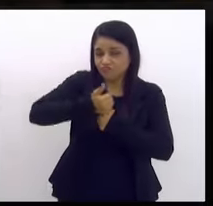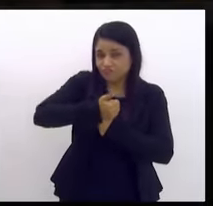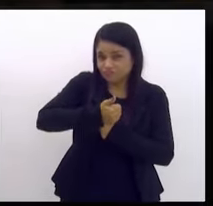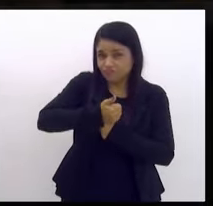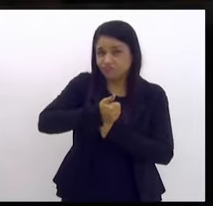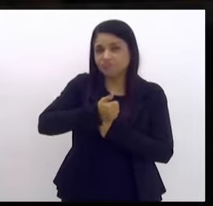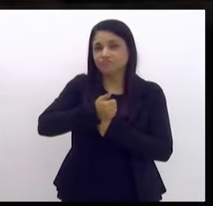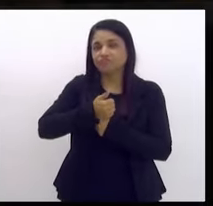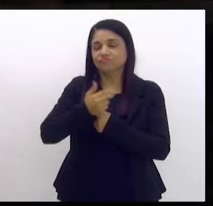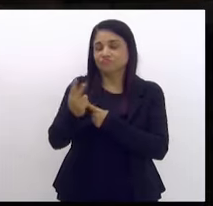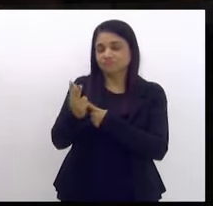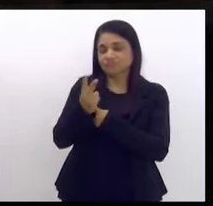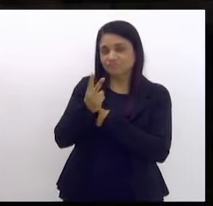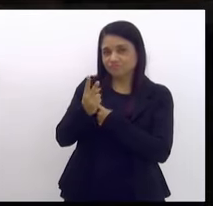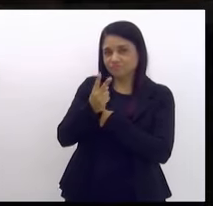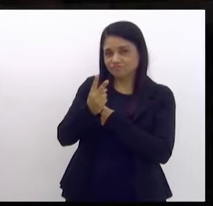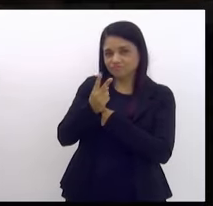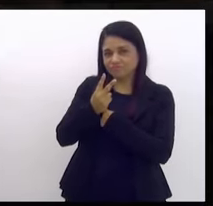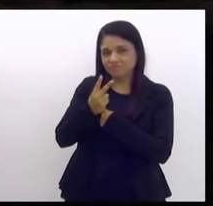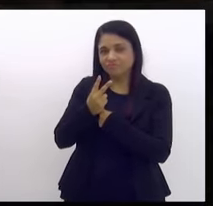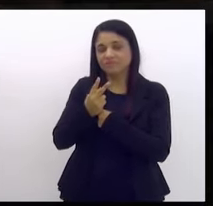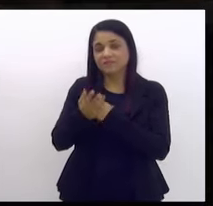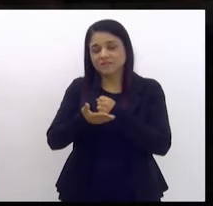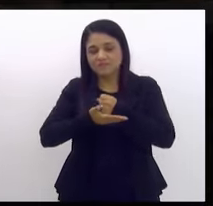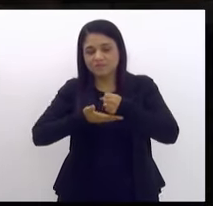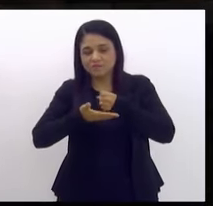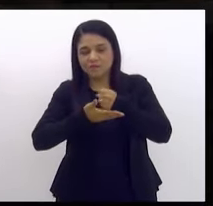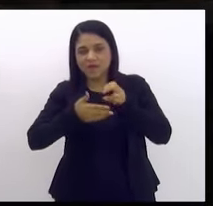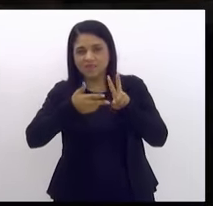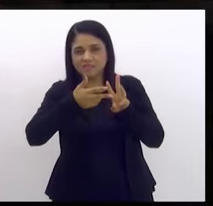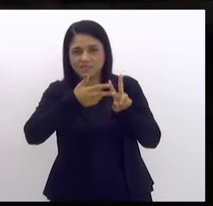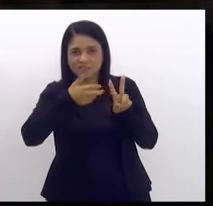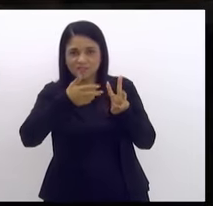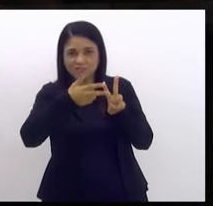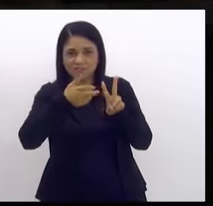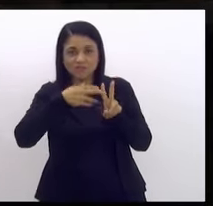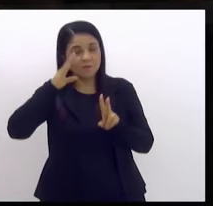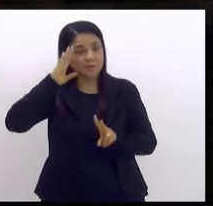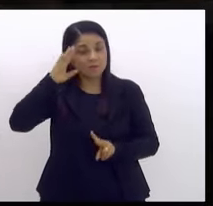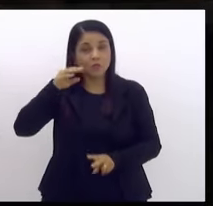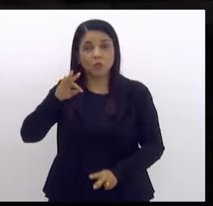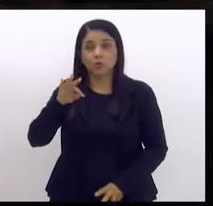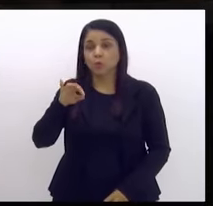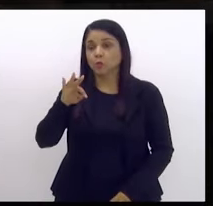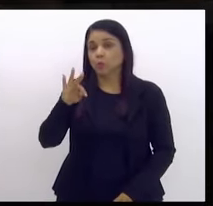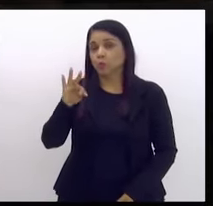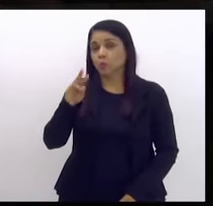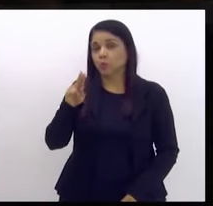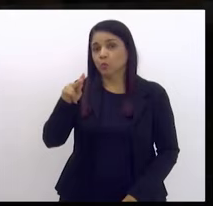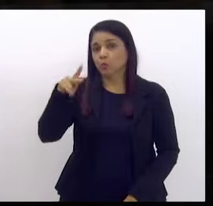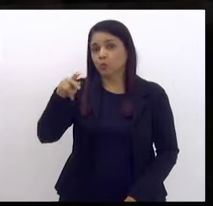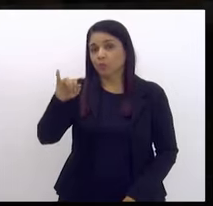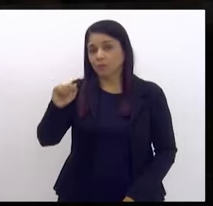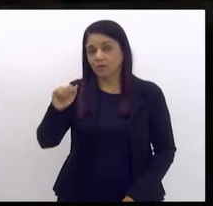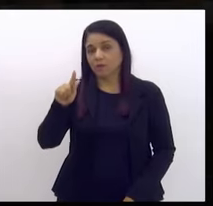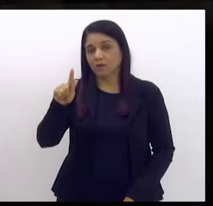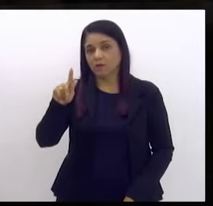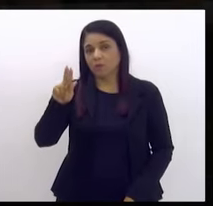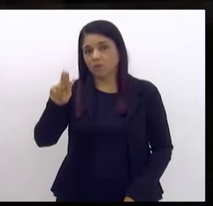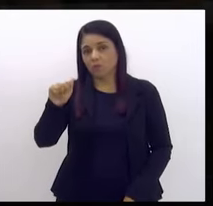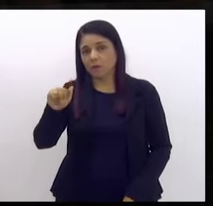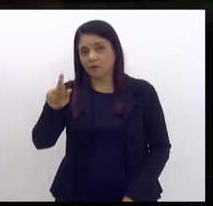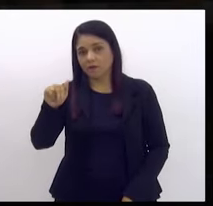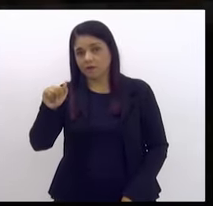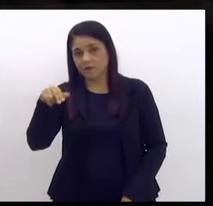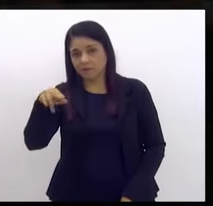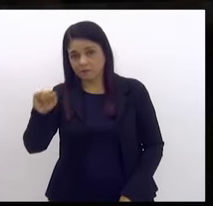adstrato, de empréstimos das bases indígenas, principalmente do Tupi-Guarani, e também de línguas de origem do